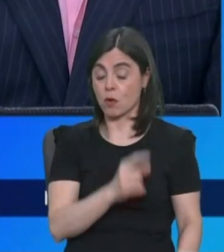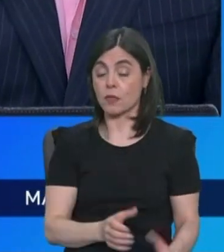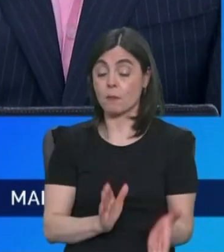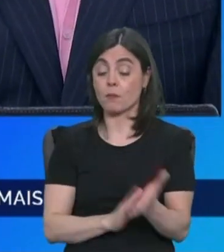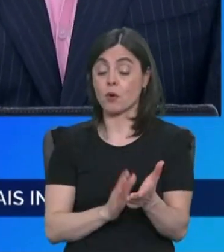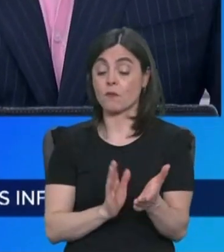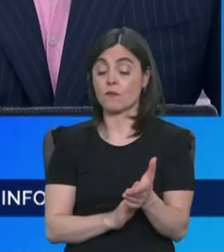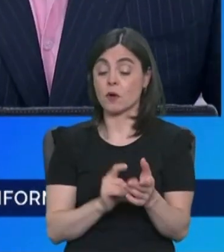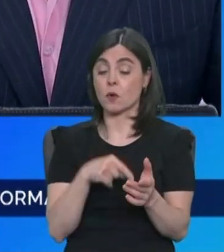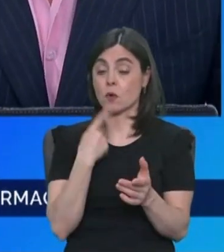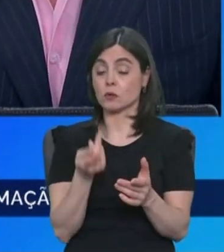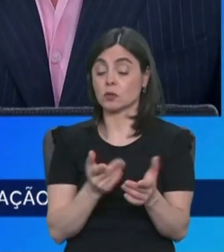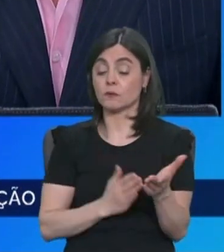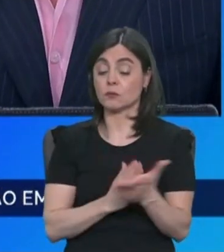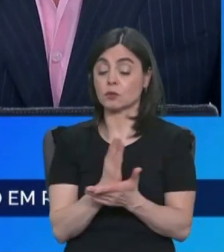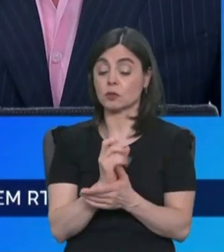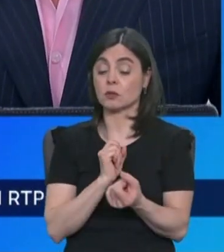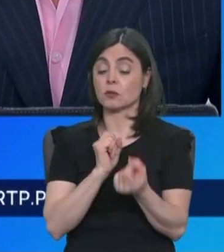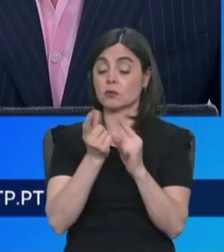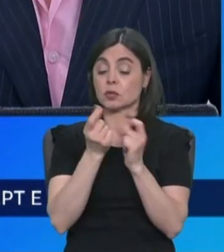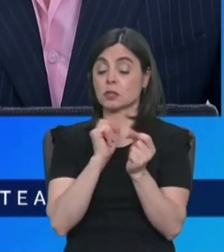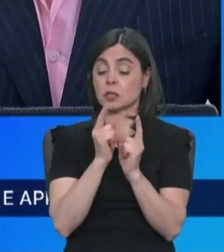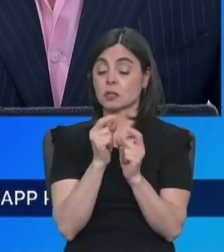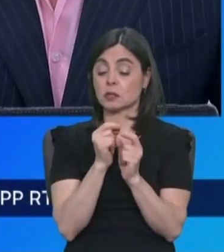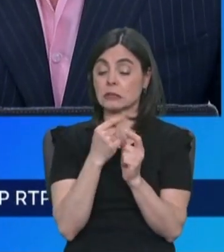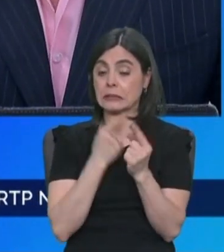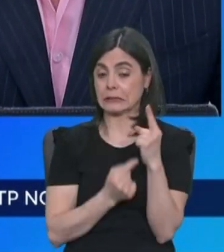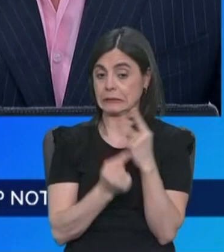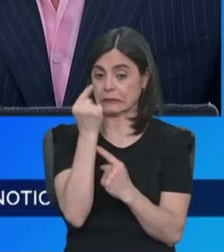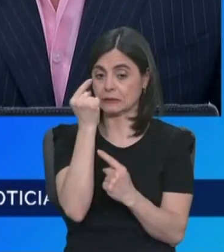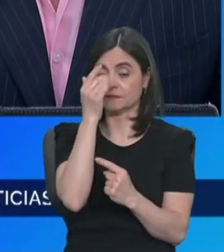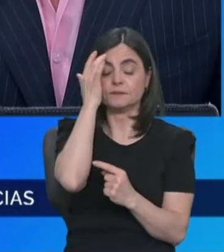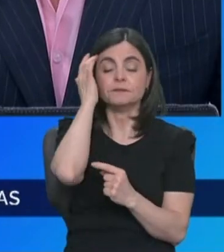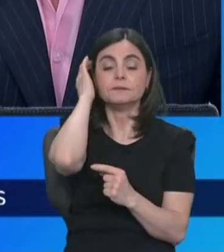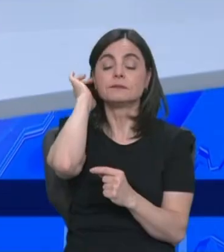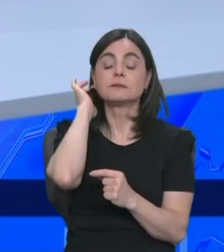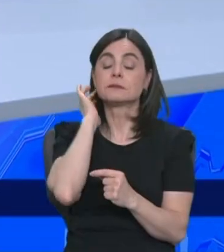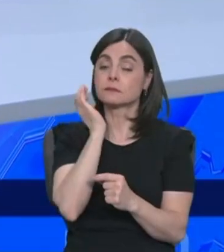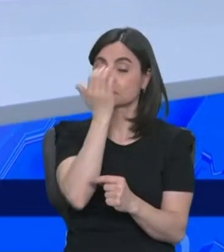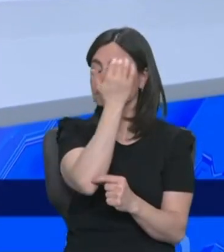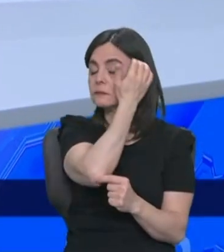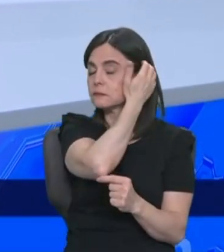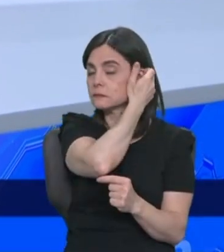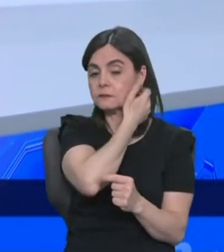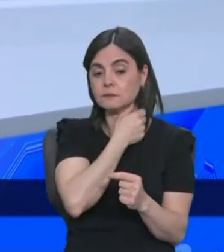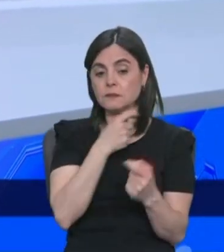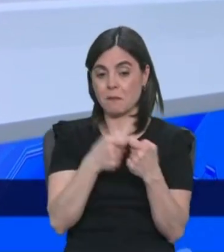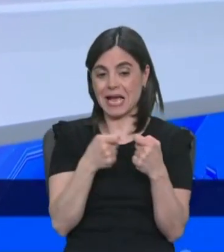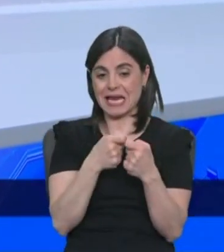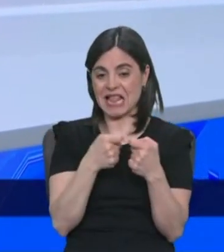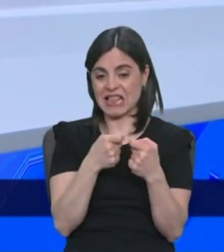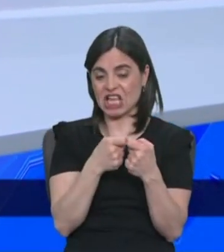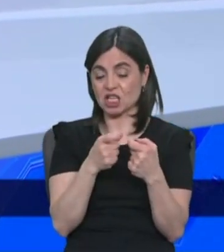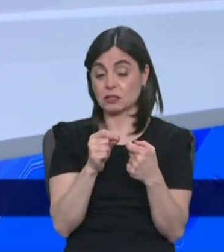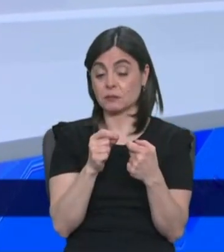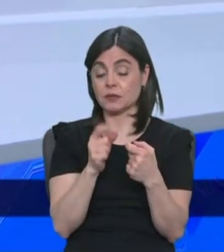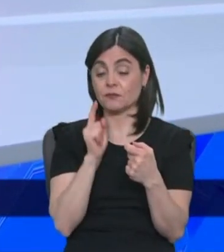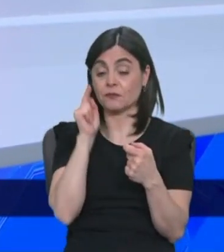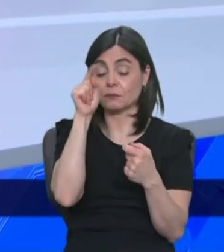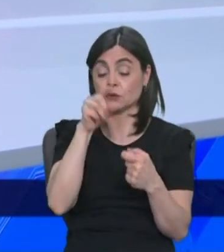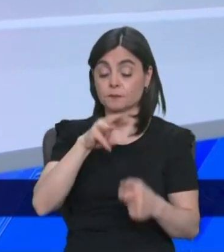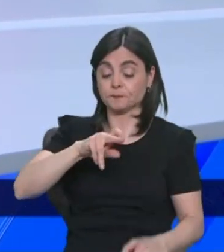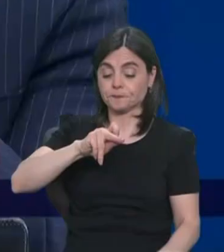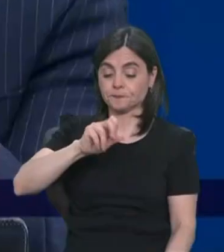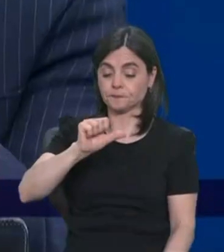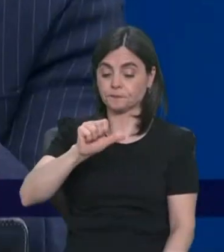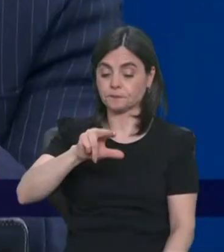trazemos aqui. Mas vamos continuar com estrelas esquisitas, estranhas e, neste caso, também extremamente magnéticas. Vamos até uma magnetar. Magnetar